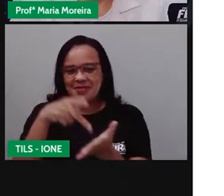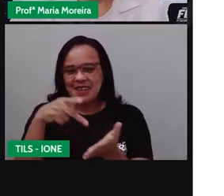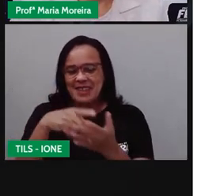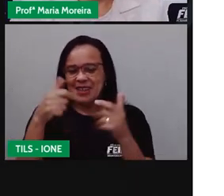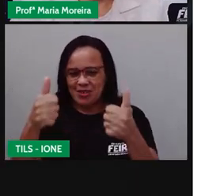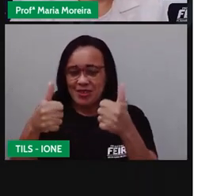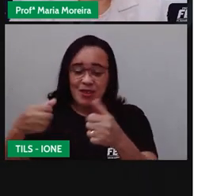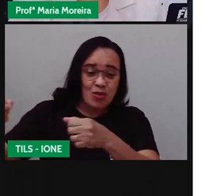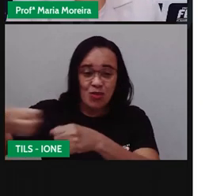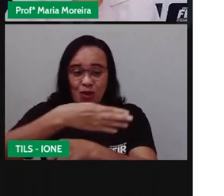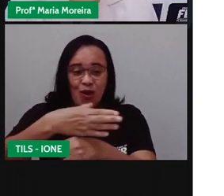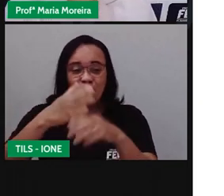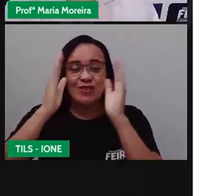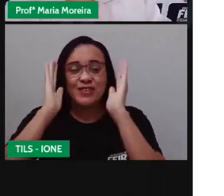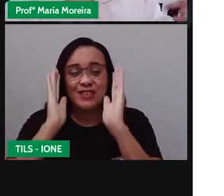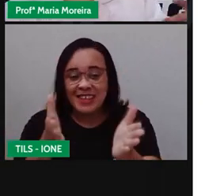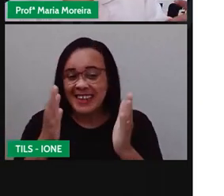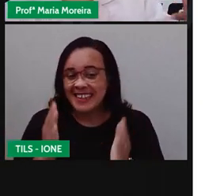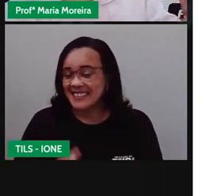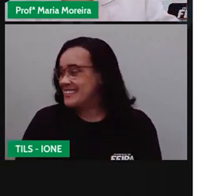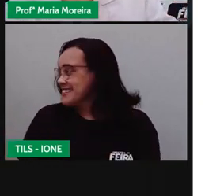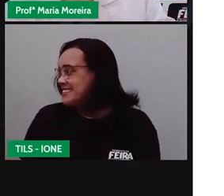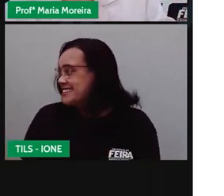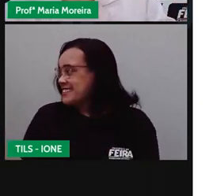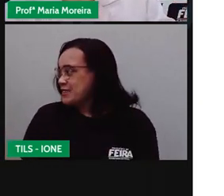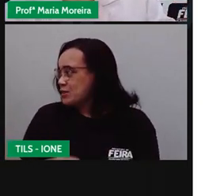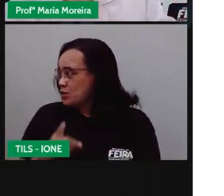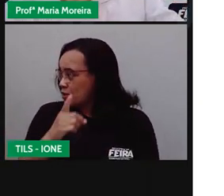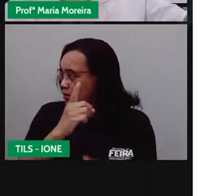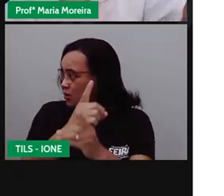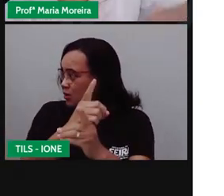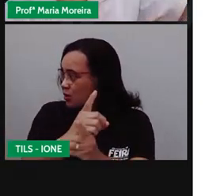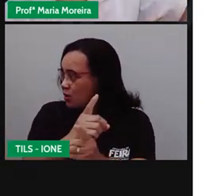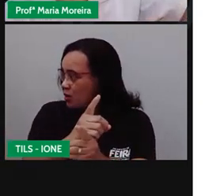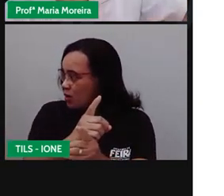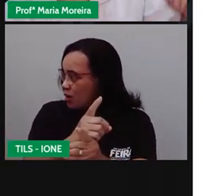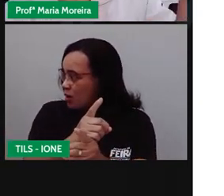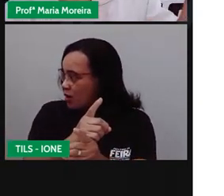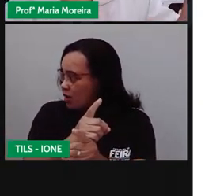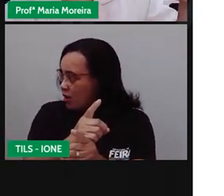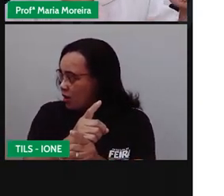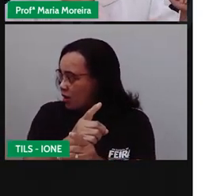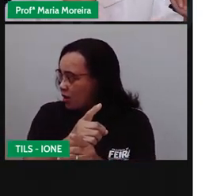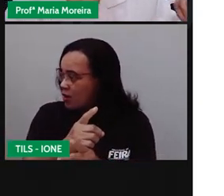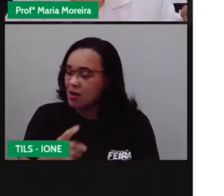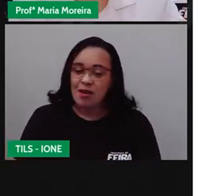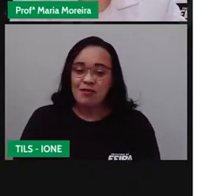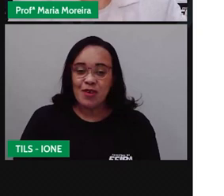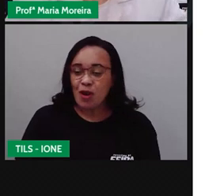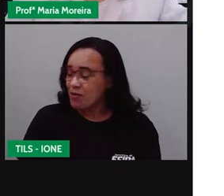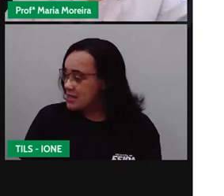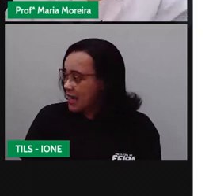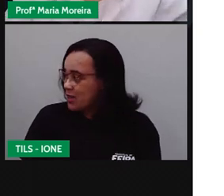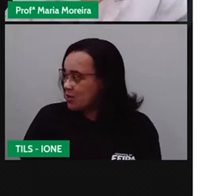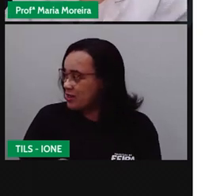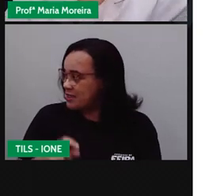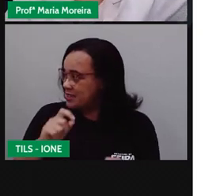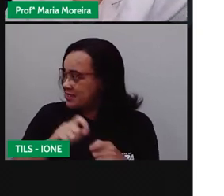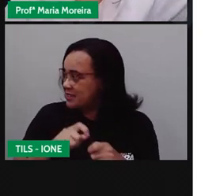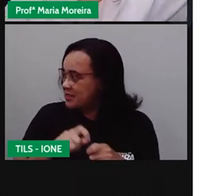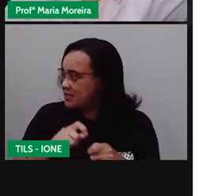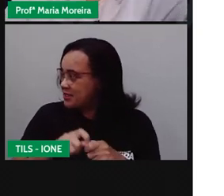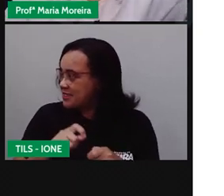é. Inclusive, eu descobri que eu sabia, que eu sei fazer bonequinha de pano. Ela já veio visitar aqui. Você não conheceu Filomena. Filomena